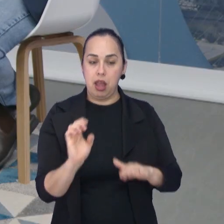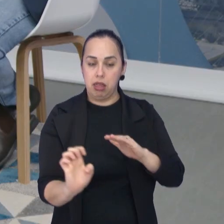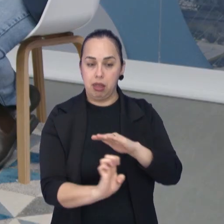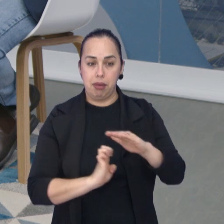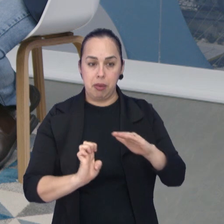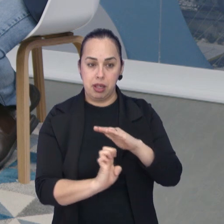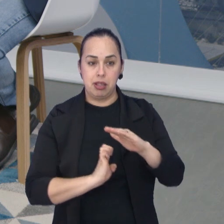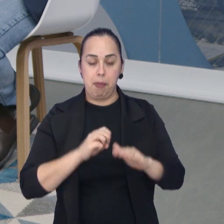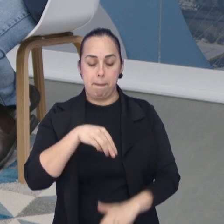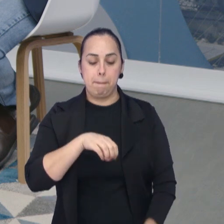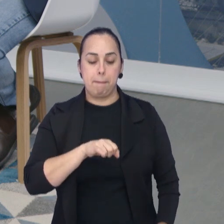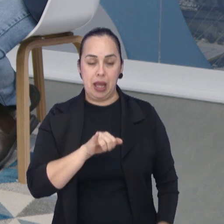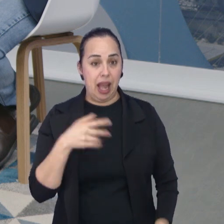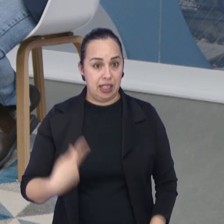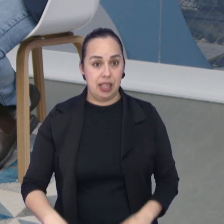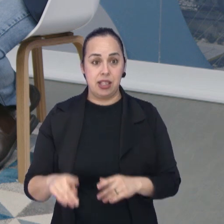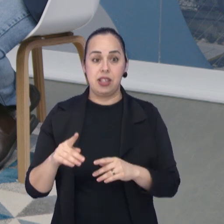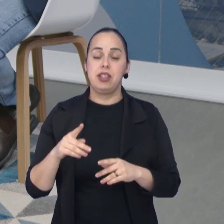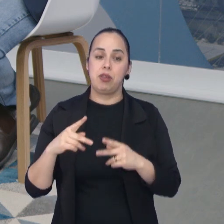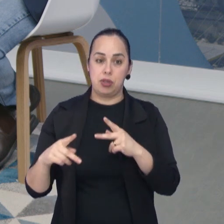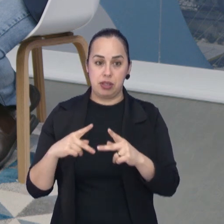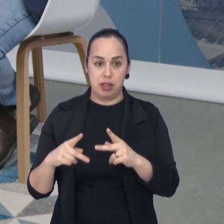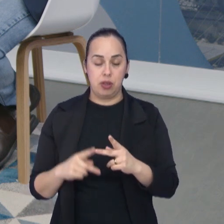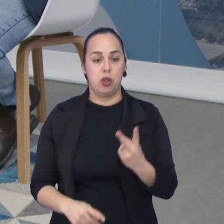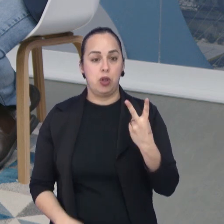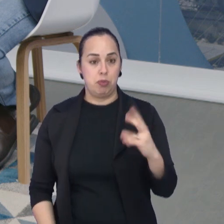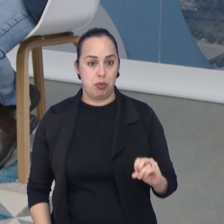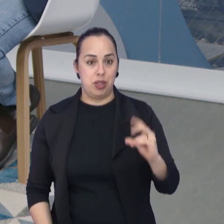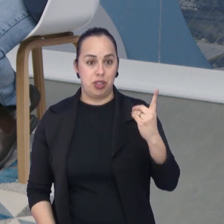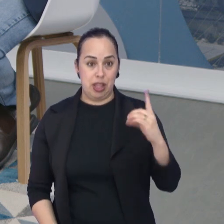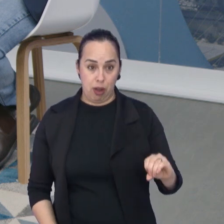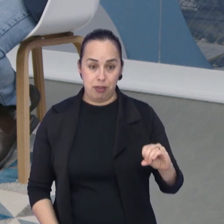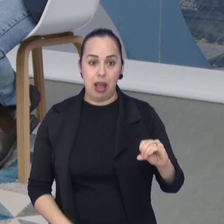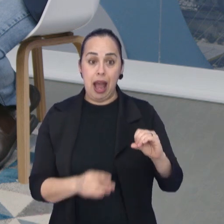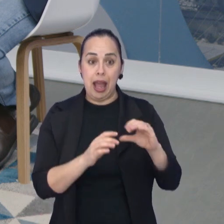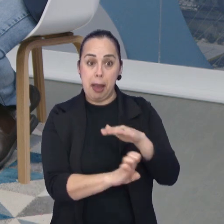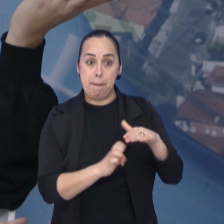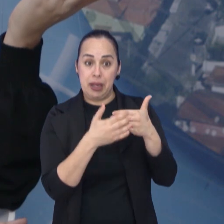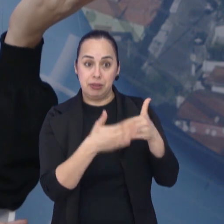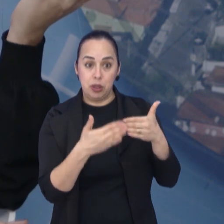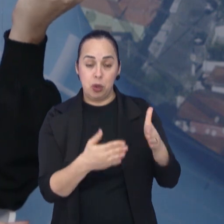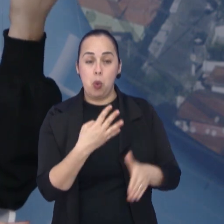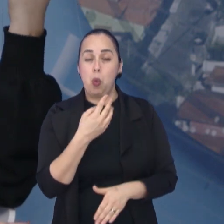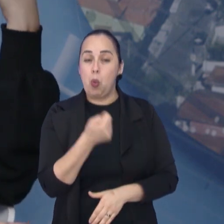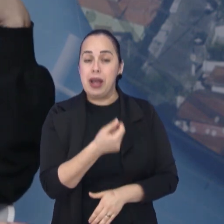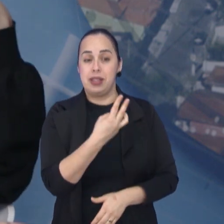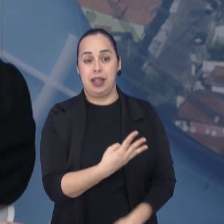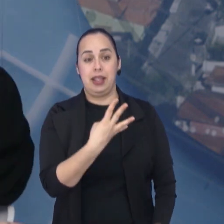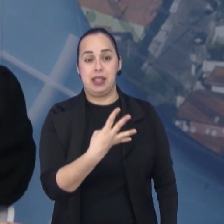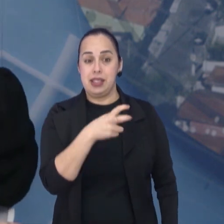MEI, aqui em São José dos Campos, olha só, a gente tem um dado, em 2019 foram abertos quase 35 mil, e aí